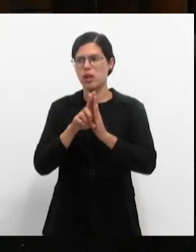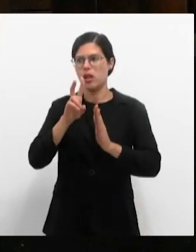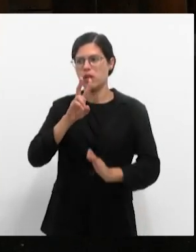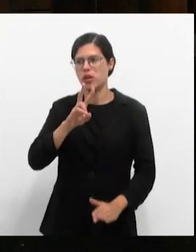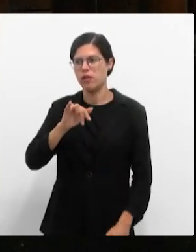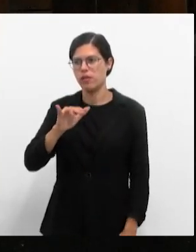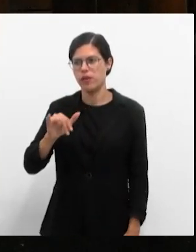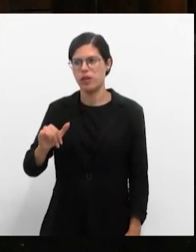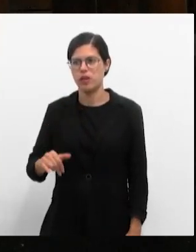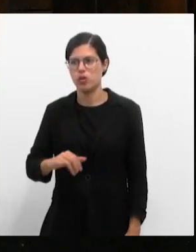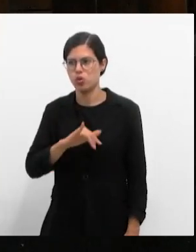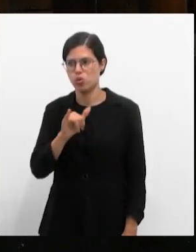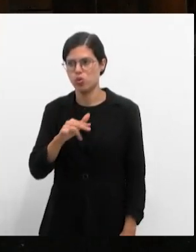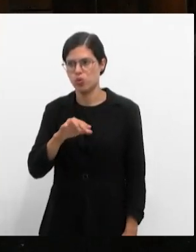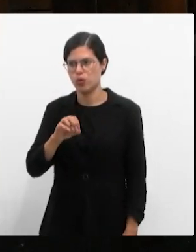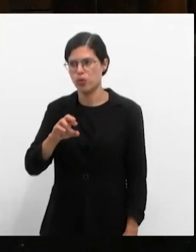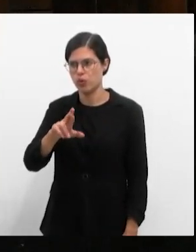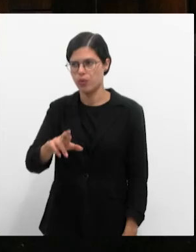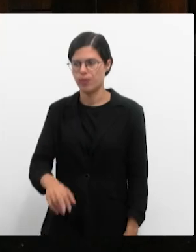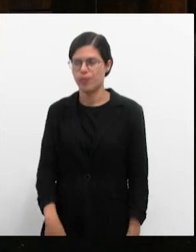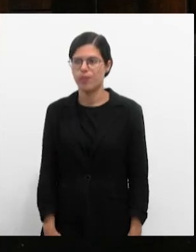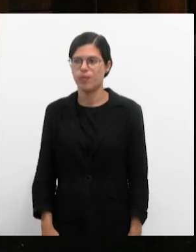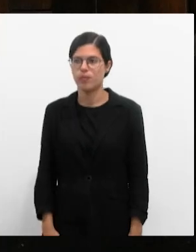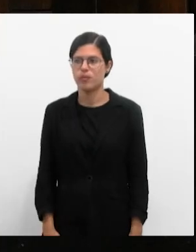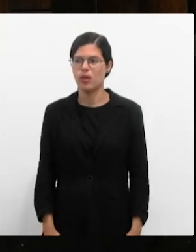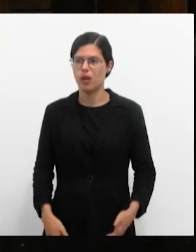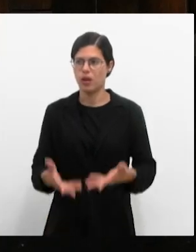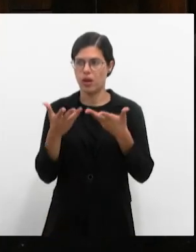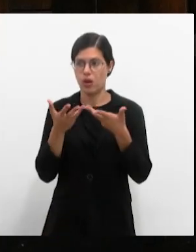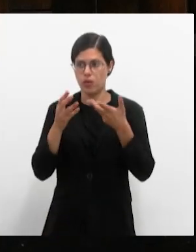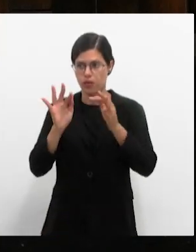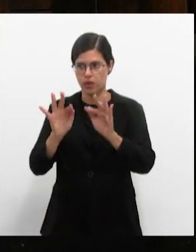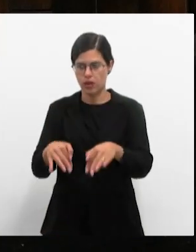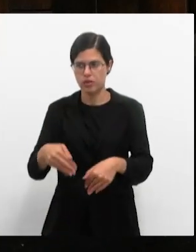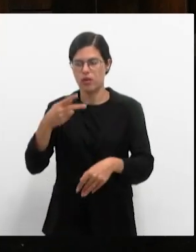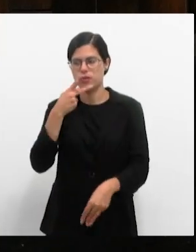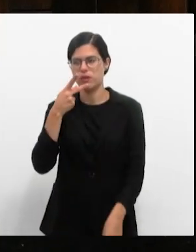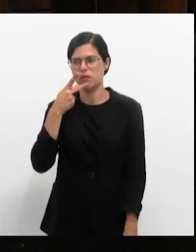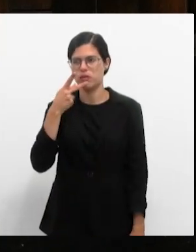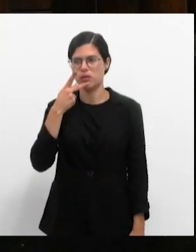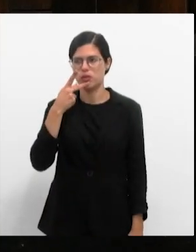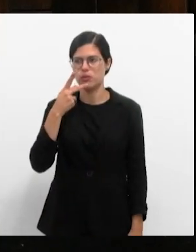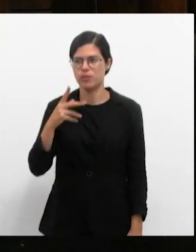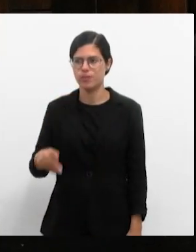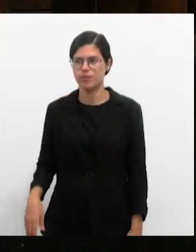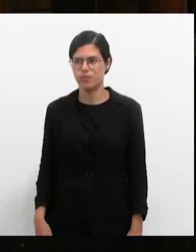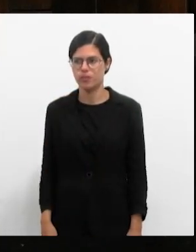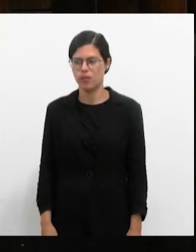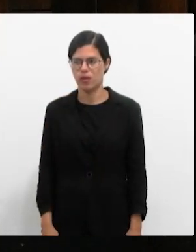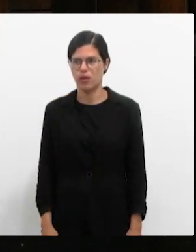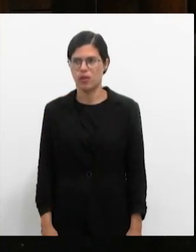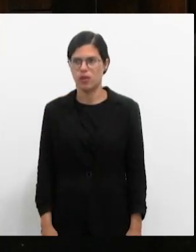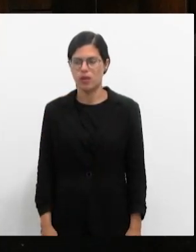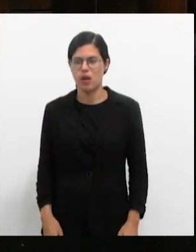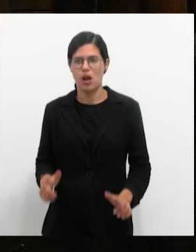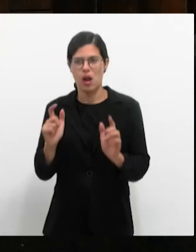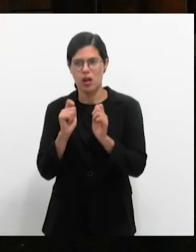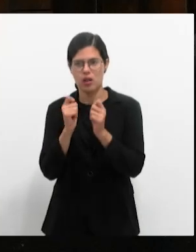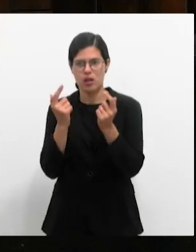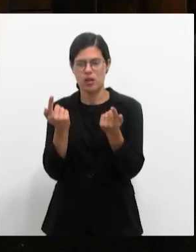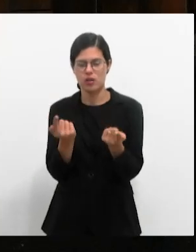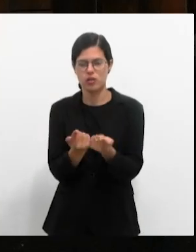enquanto tal. Quero encerrar dizendo que primeiro alerge